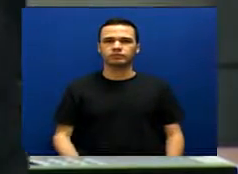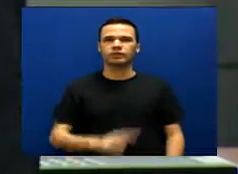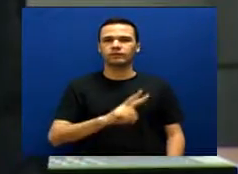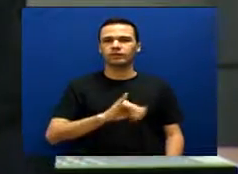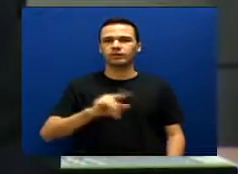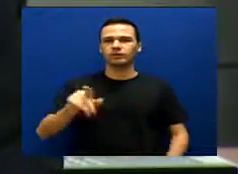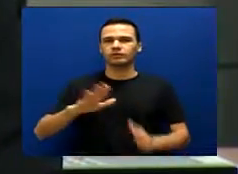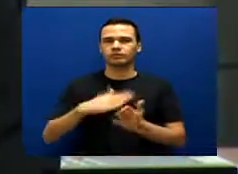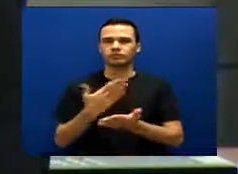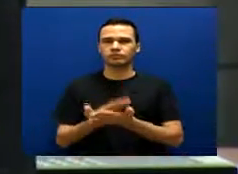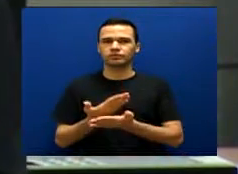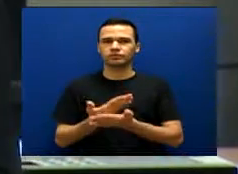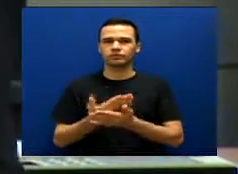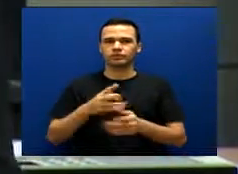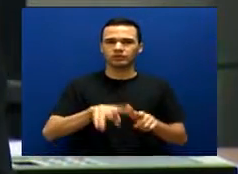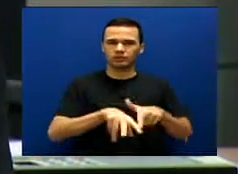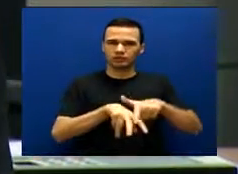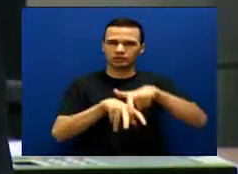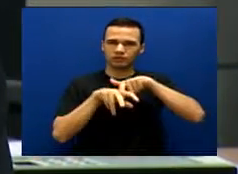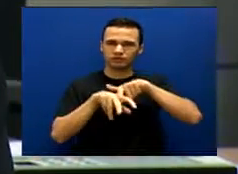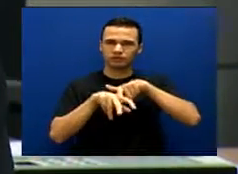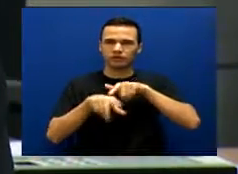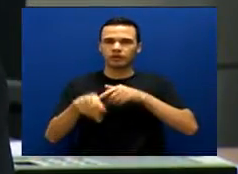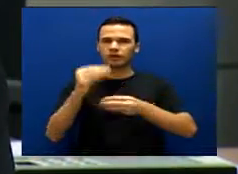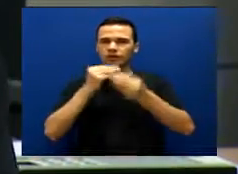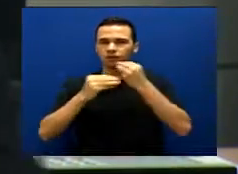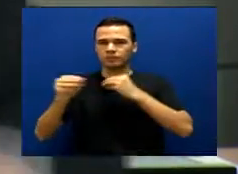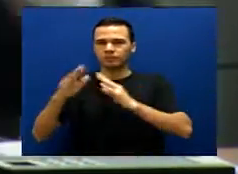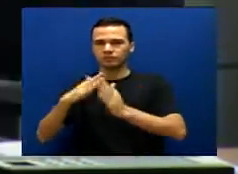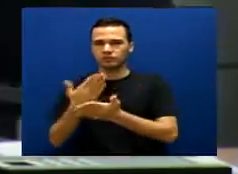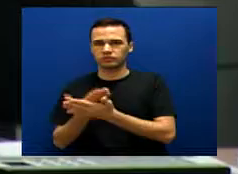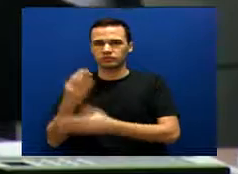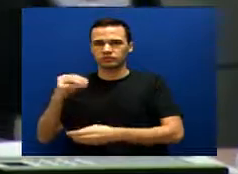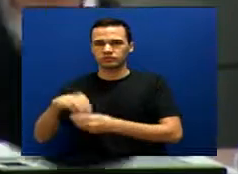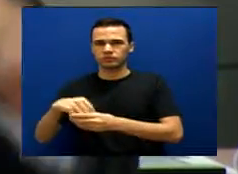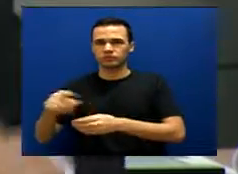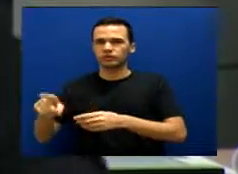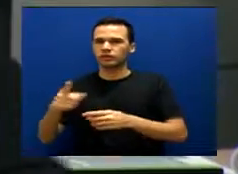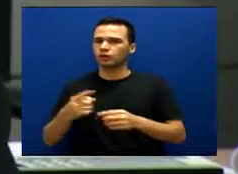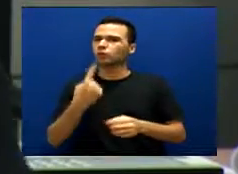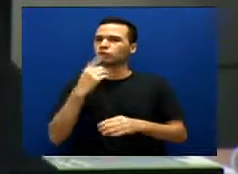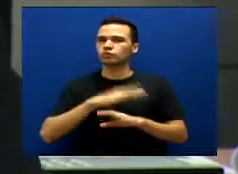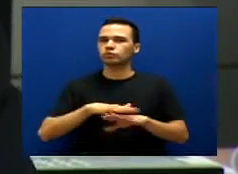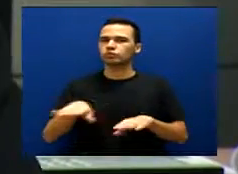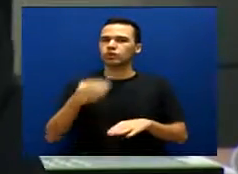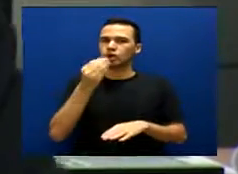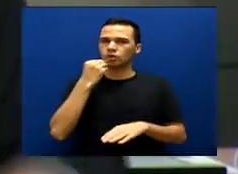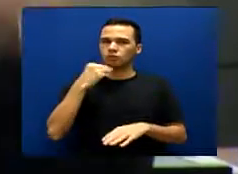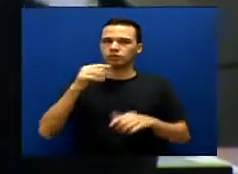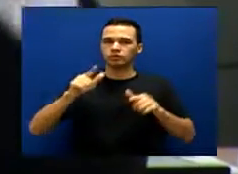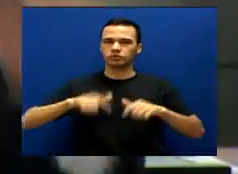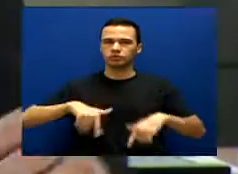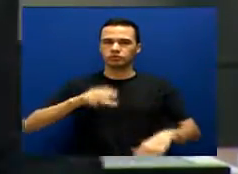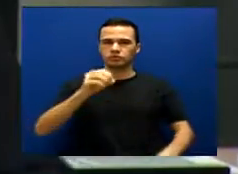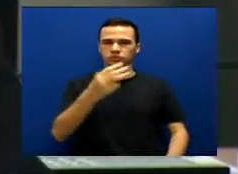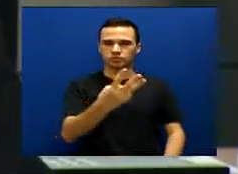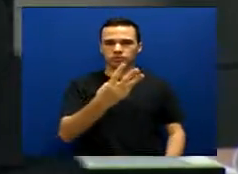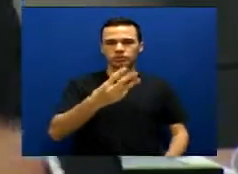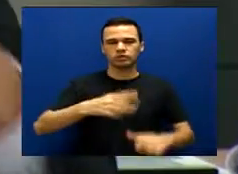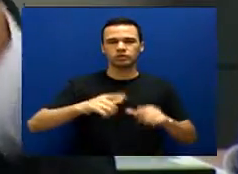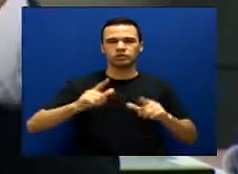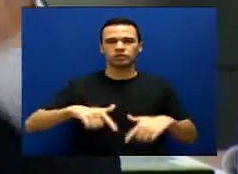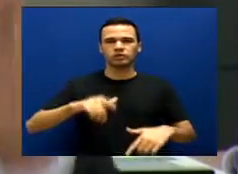de chinelinho de dedo, a primeira refeição é na escola, e às vezes a primeira e a única, ali no Nova Esperança, no Jardim